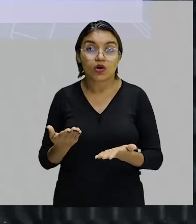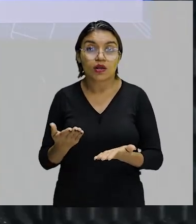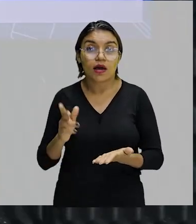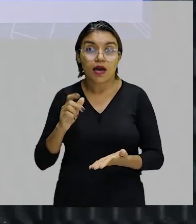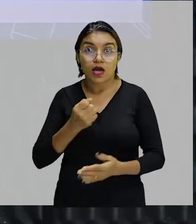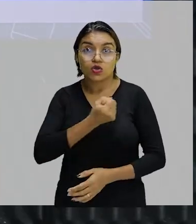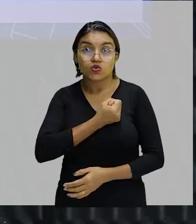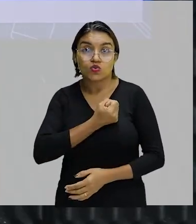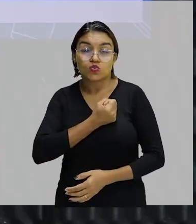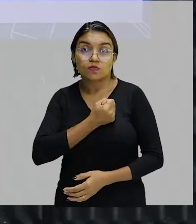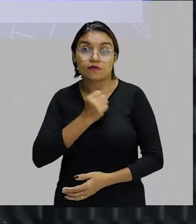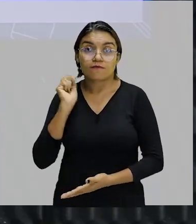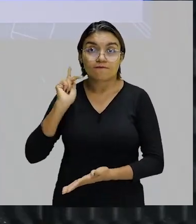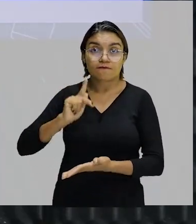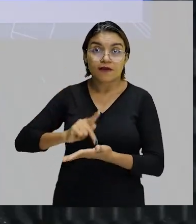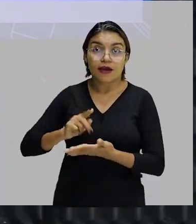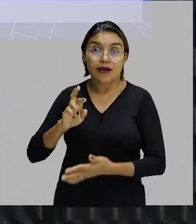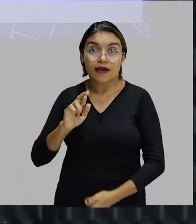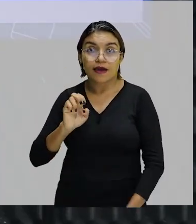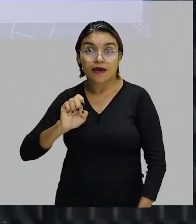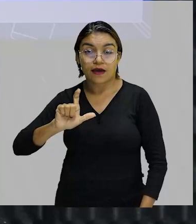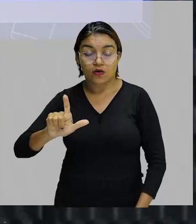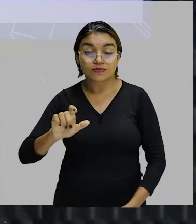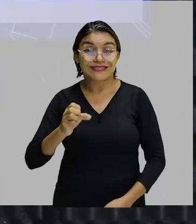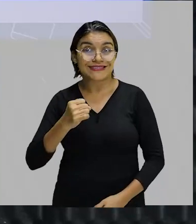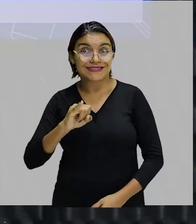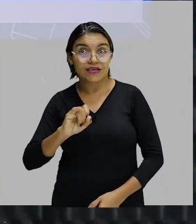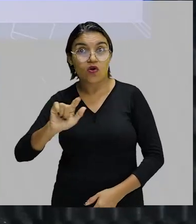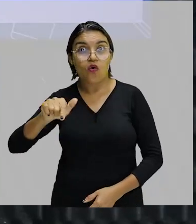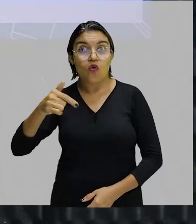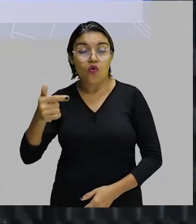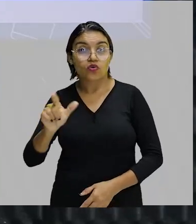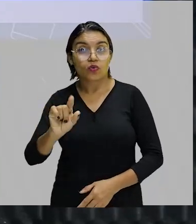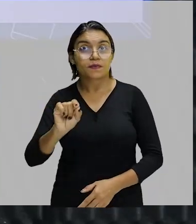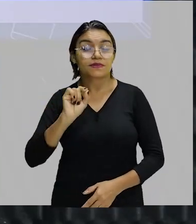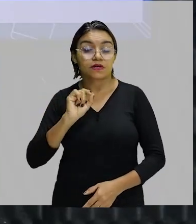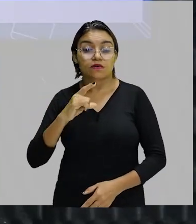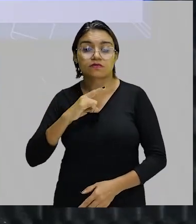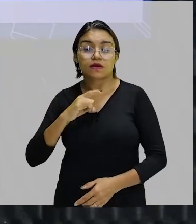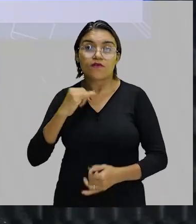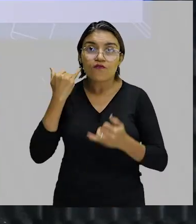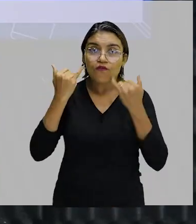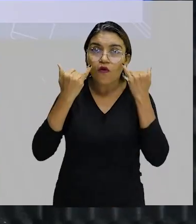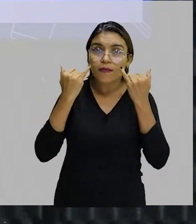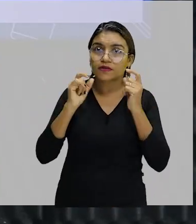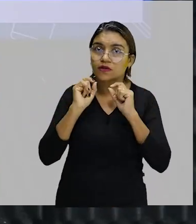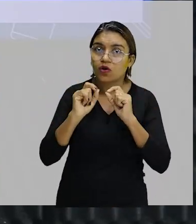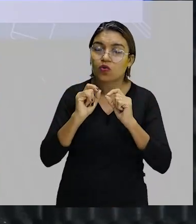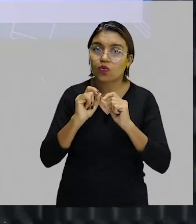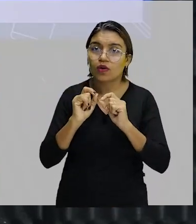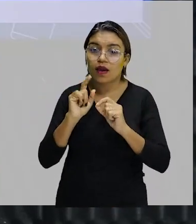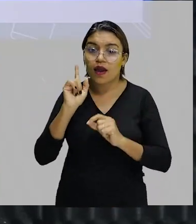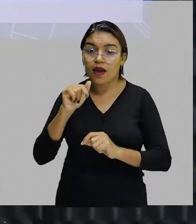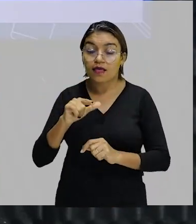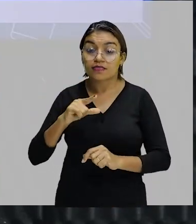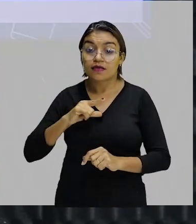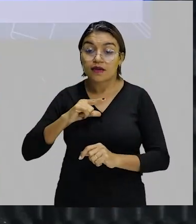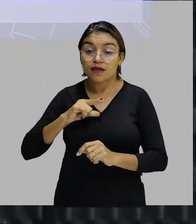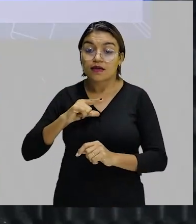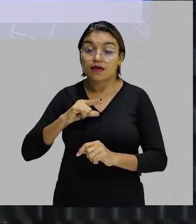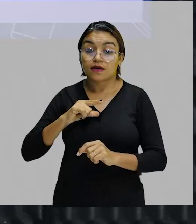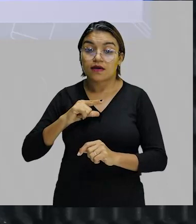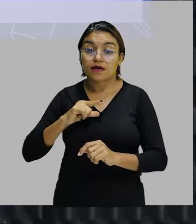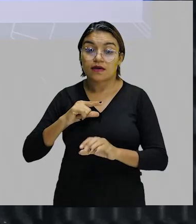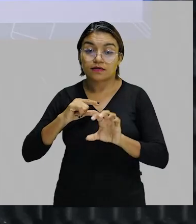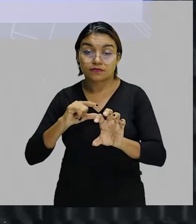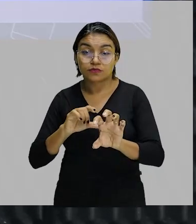Se porventura eu usasse a razão negativa, lembra que essa informação ela está elevada a um expoente? Se